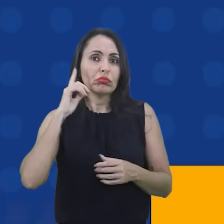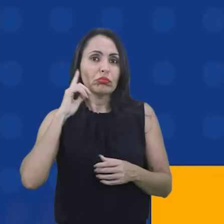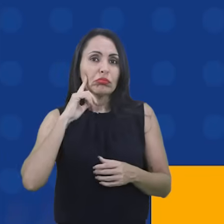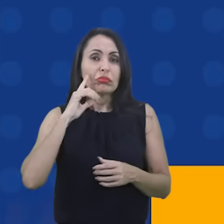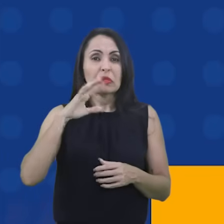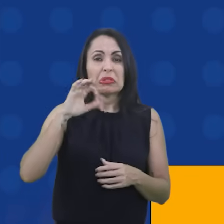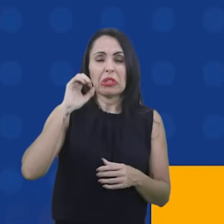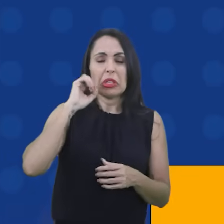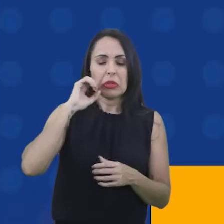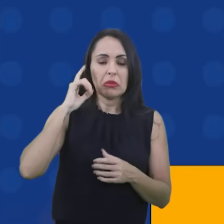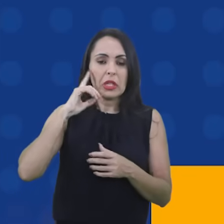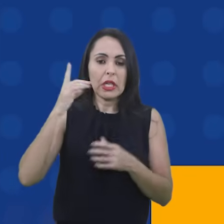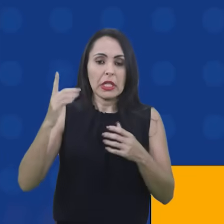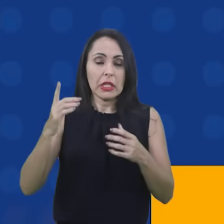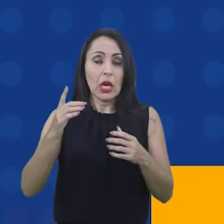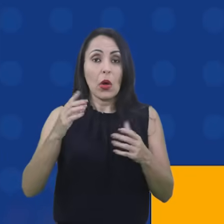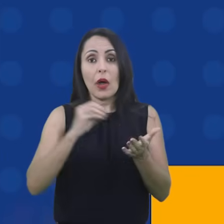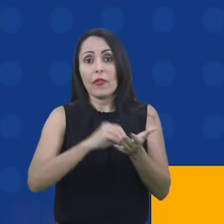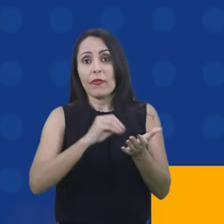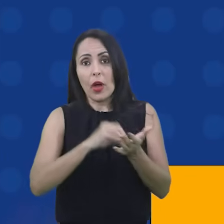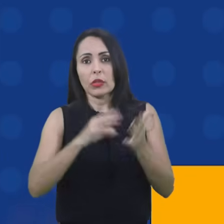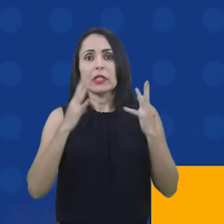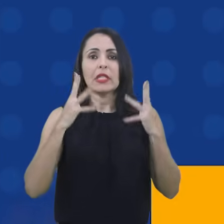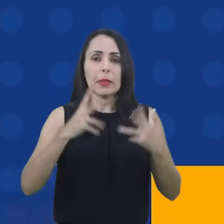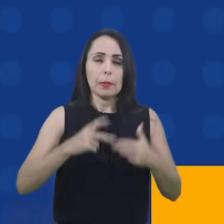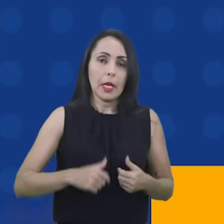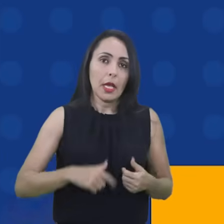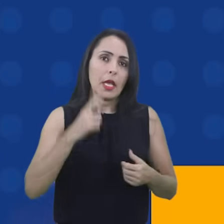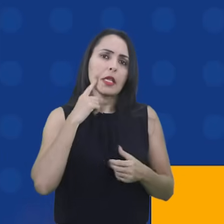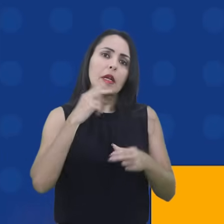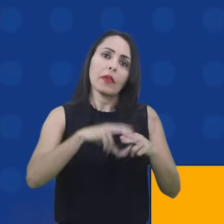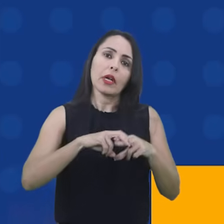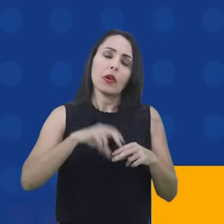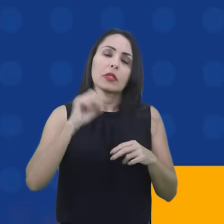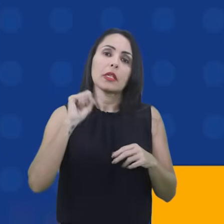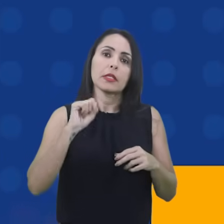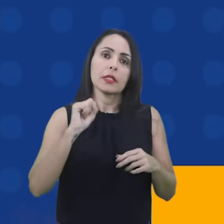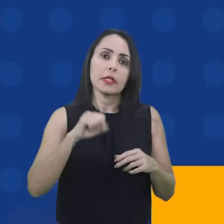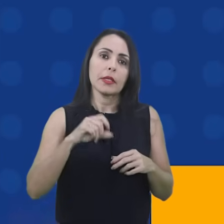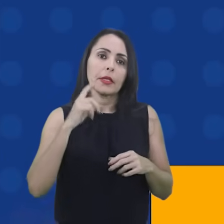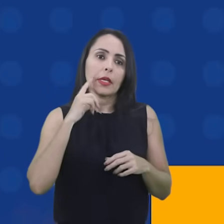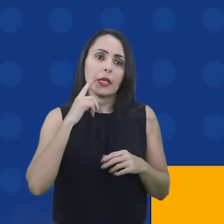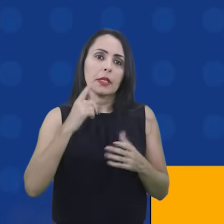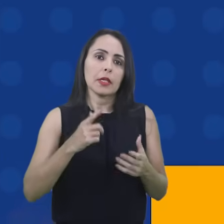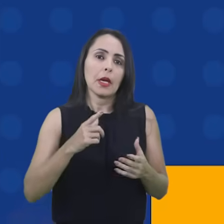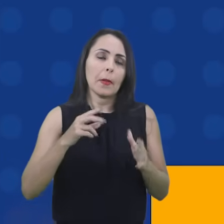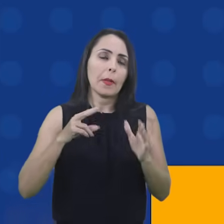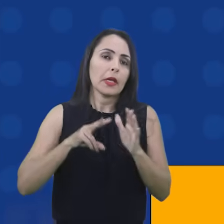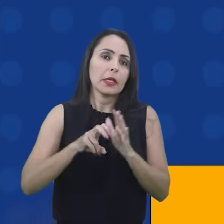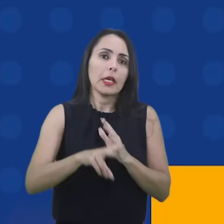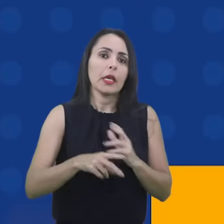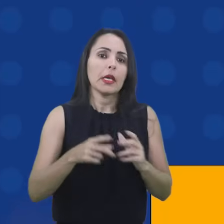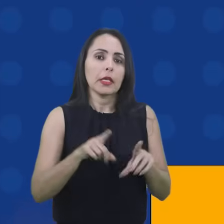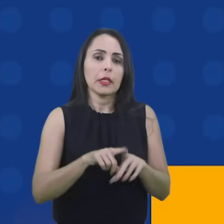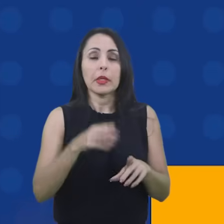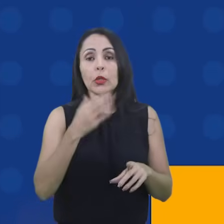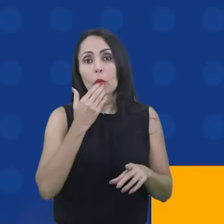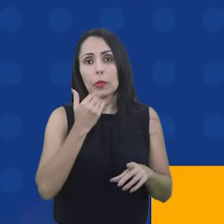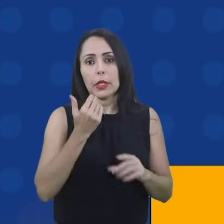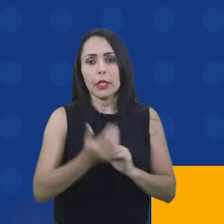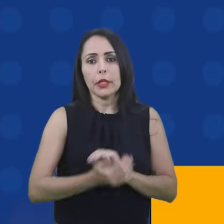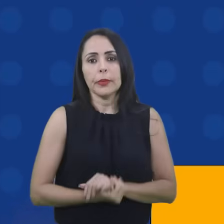de limpeza, né, ela vai causar sim, né, esse mau hálito, esse acúmulo de bactérias, né, de restos de comida,